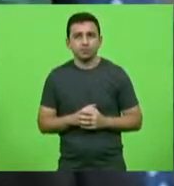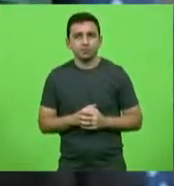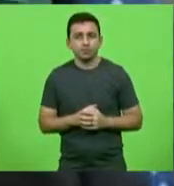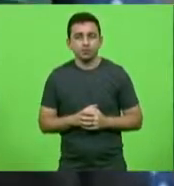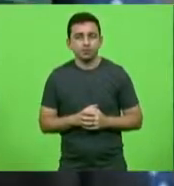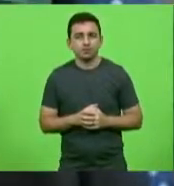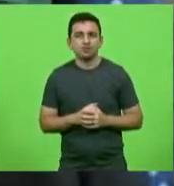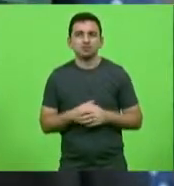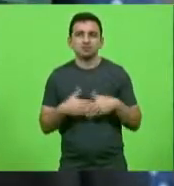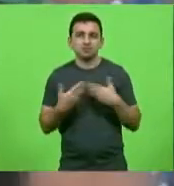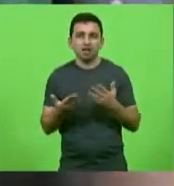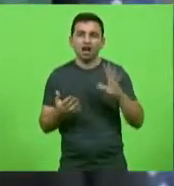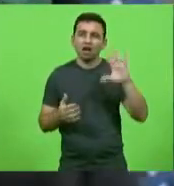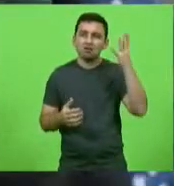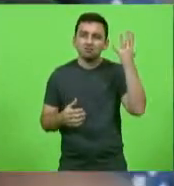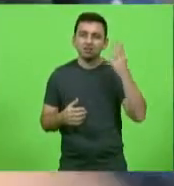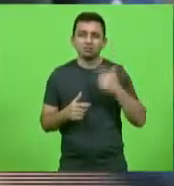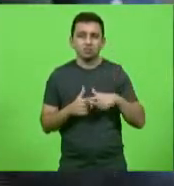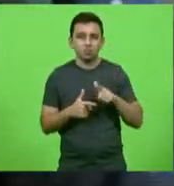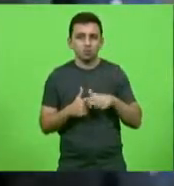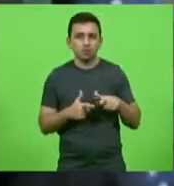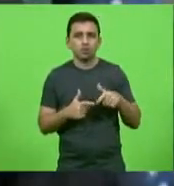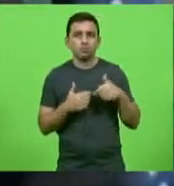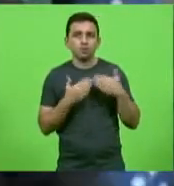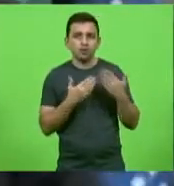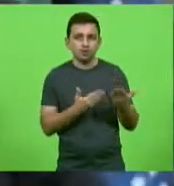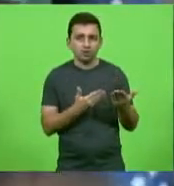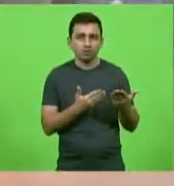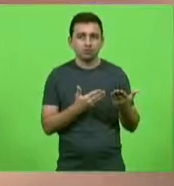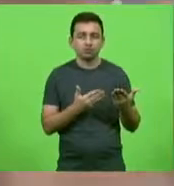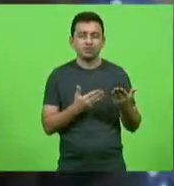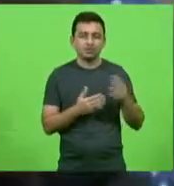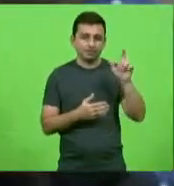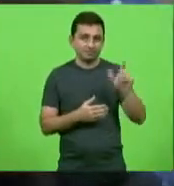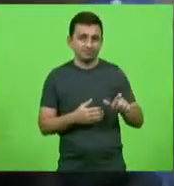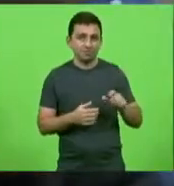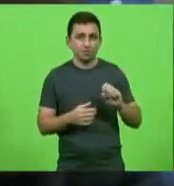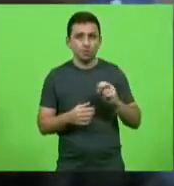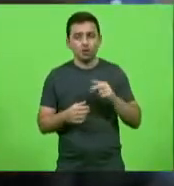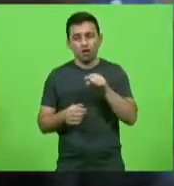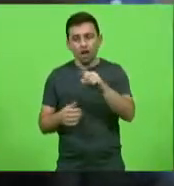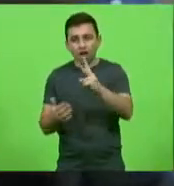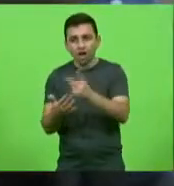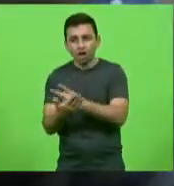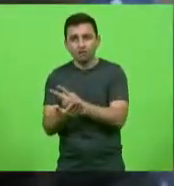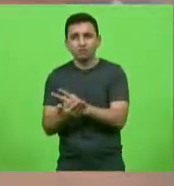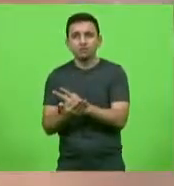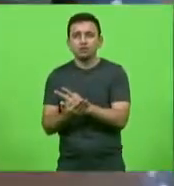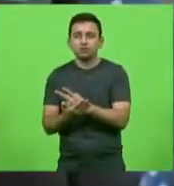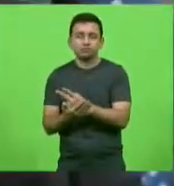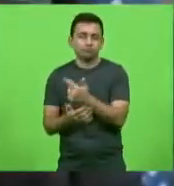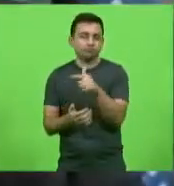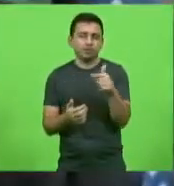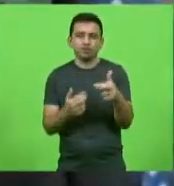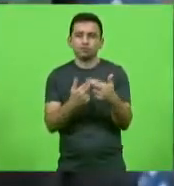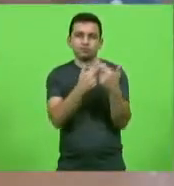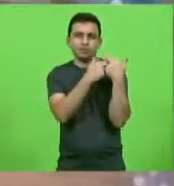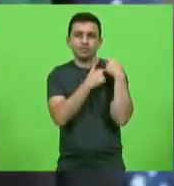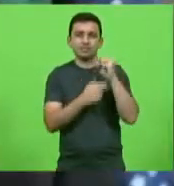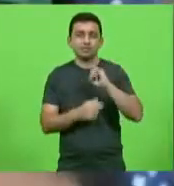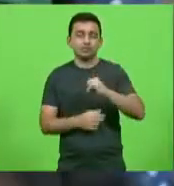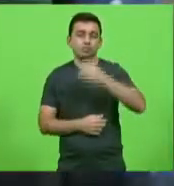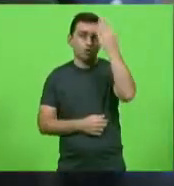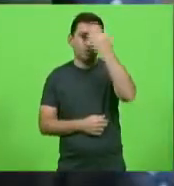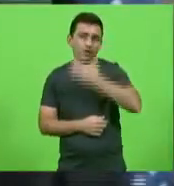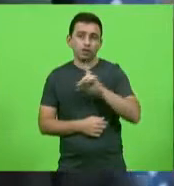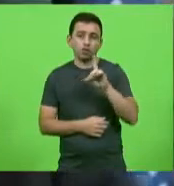de casualidade entre a conduta e o resultado danoso não implica responsabilização, exceto se comprovado